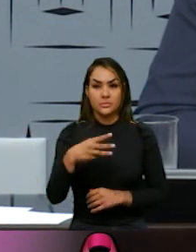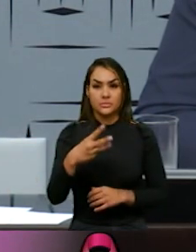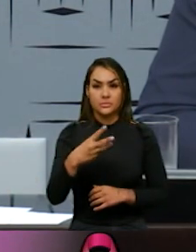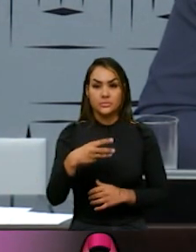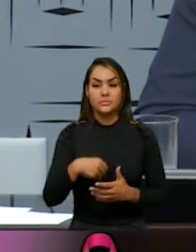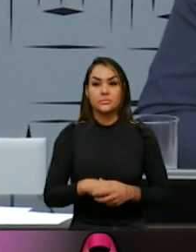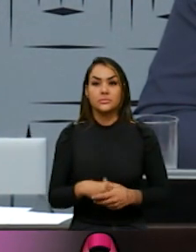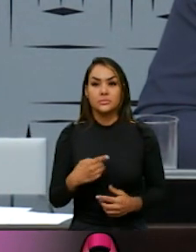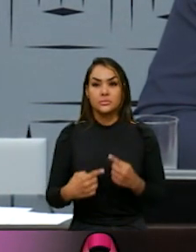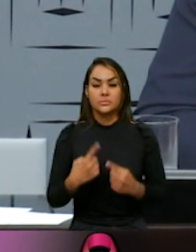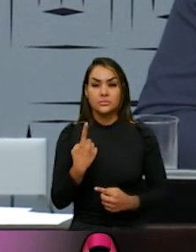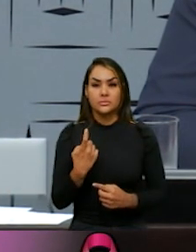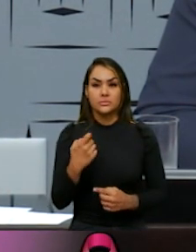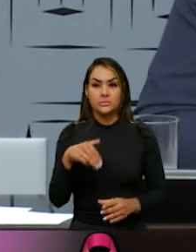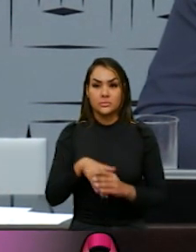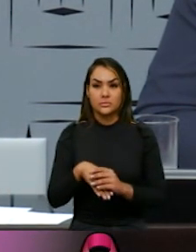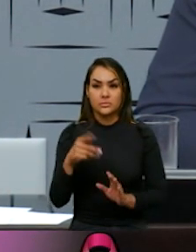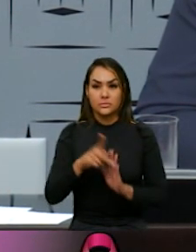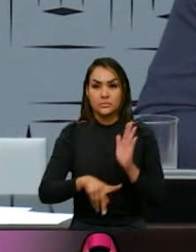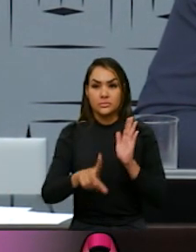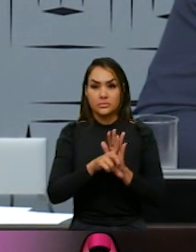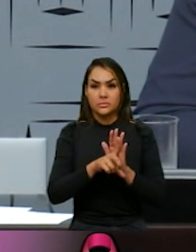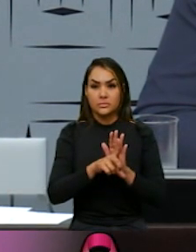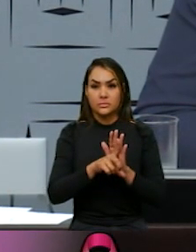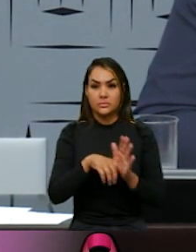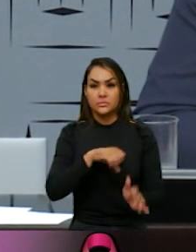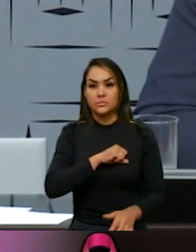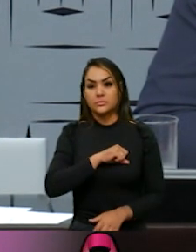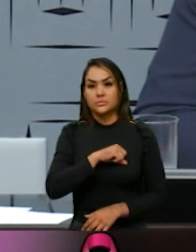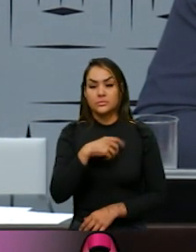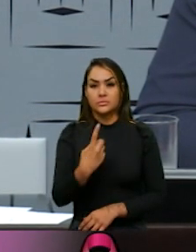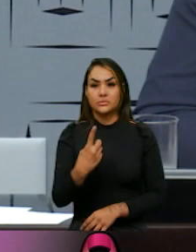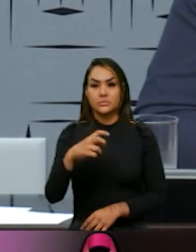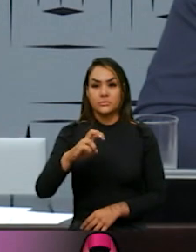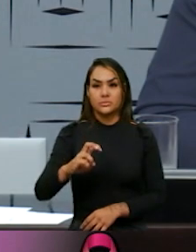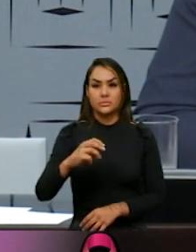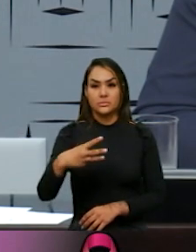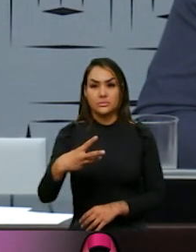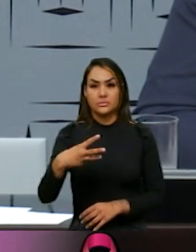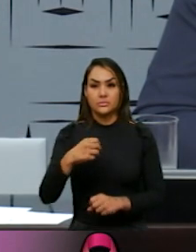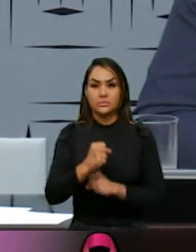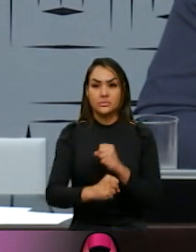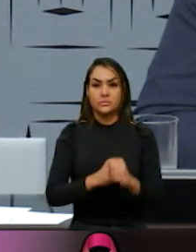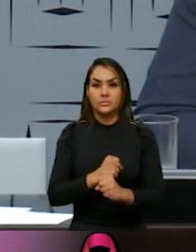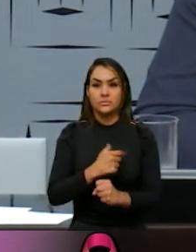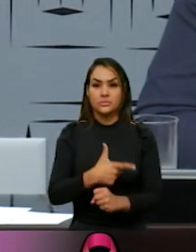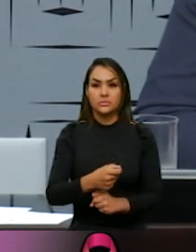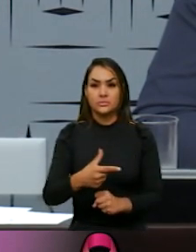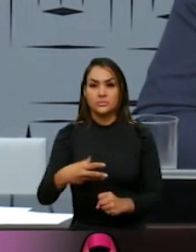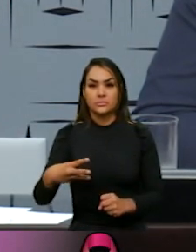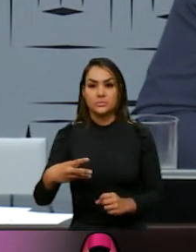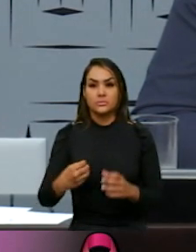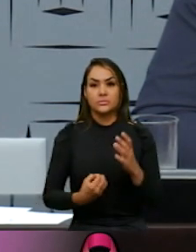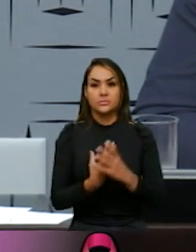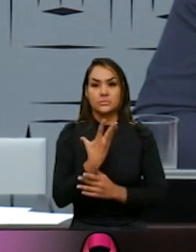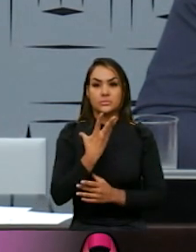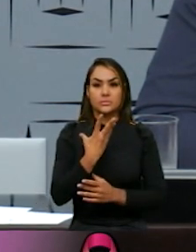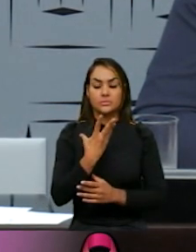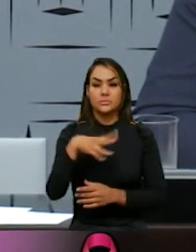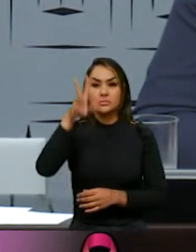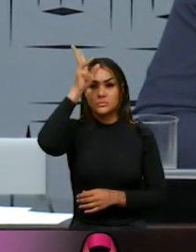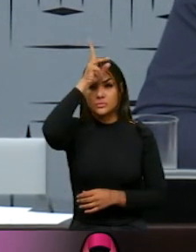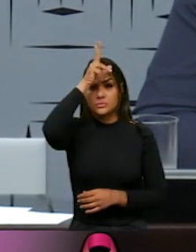Terceiro item, discussão única e votação do projeto de lei número 153, de 2023, de autoria do